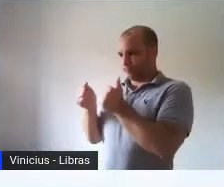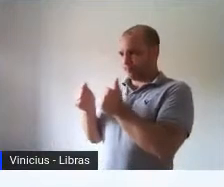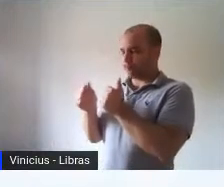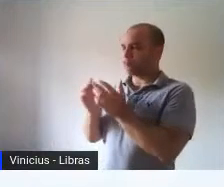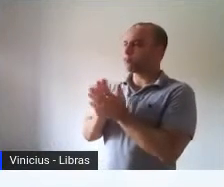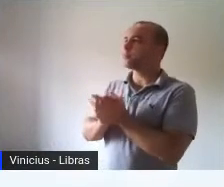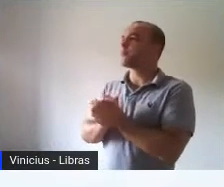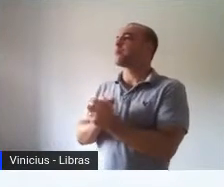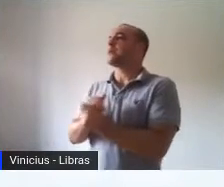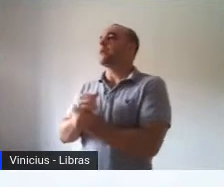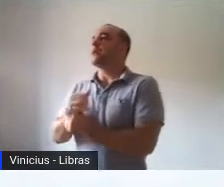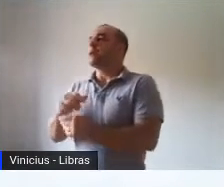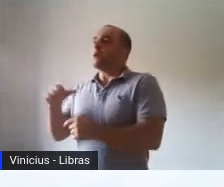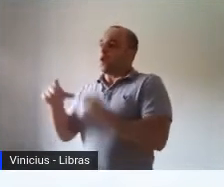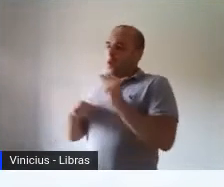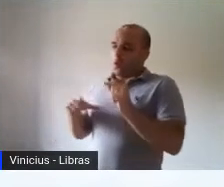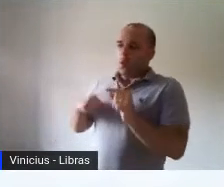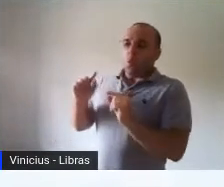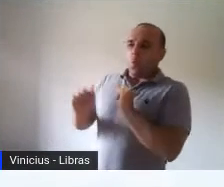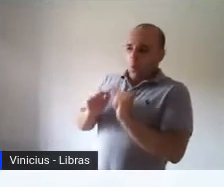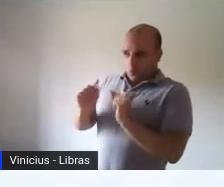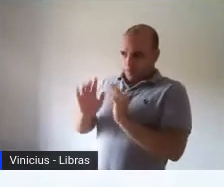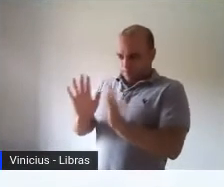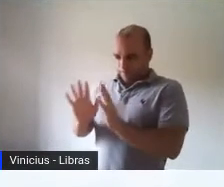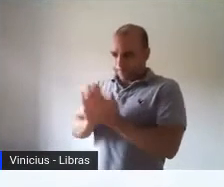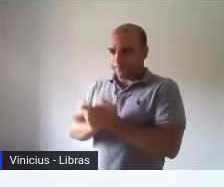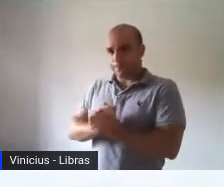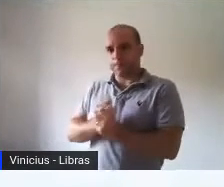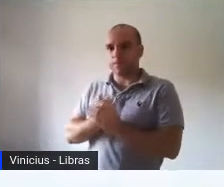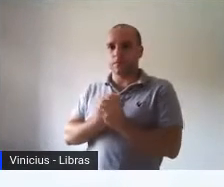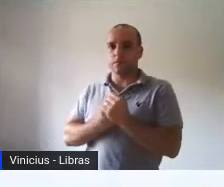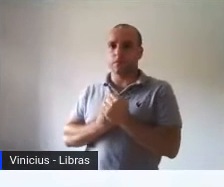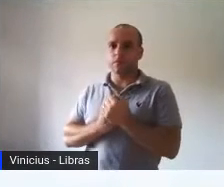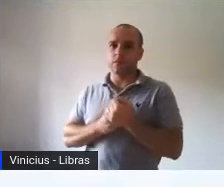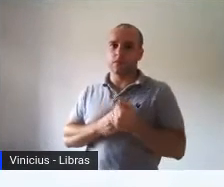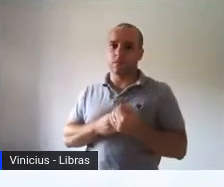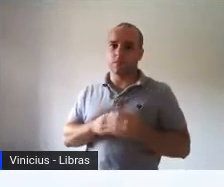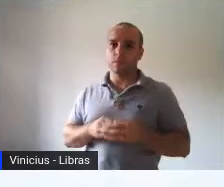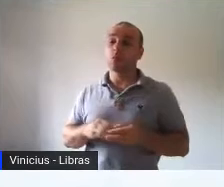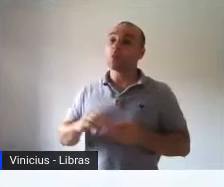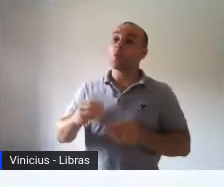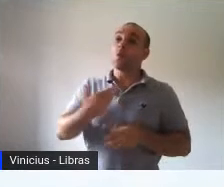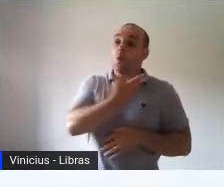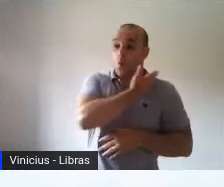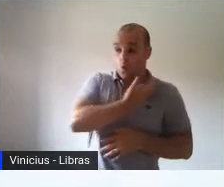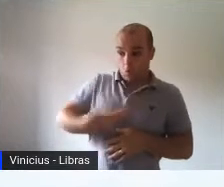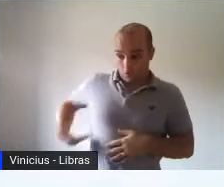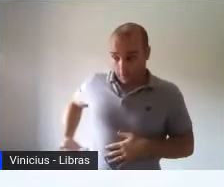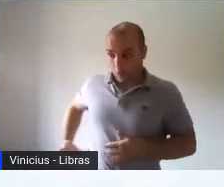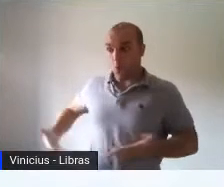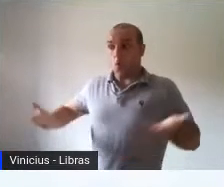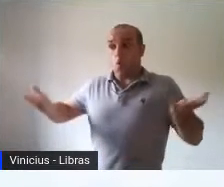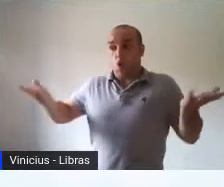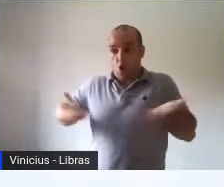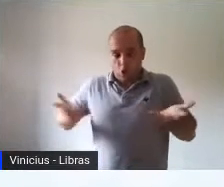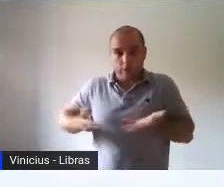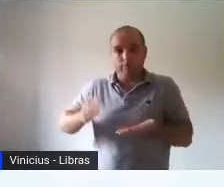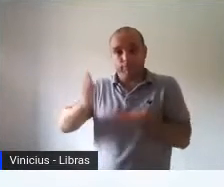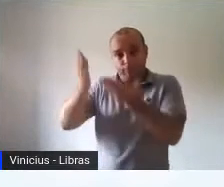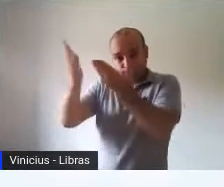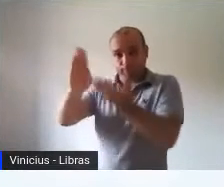do governo que a gente tem, né? Na verdade, a gente não tem um plano, um projeto para o país, né? E